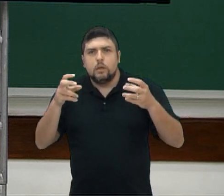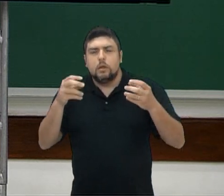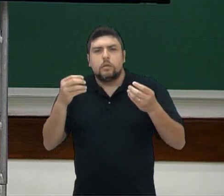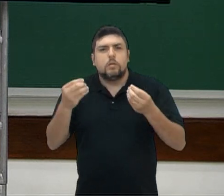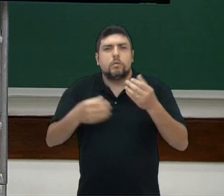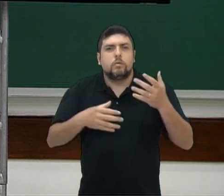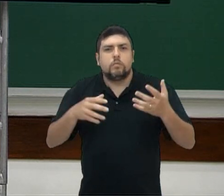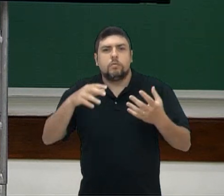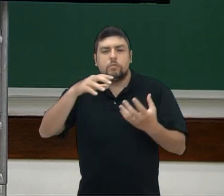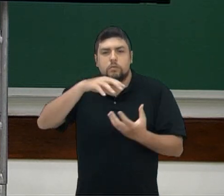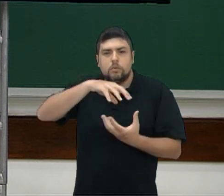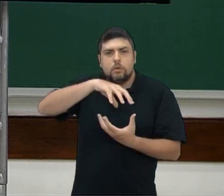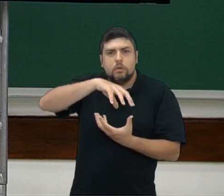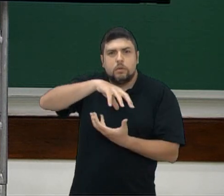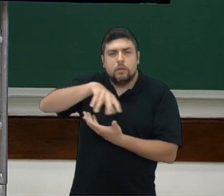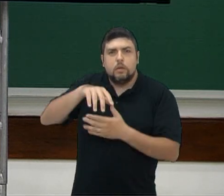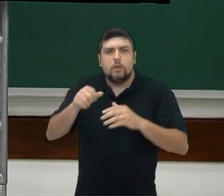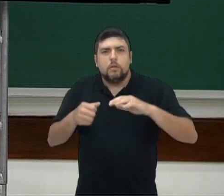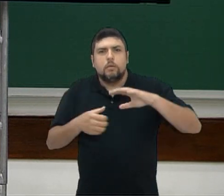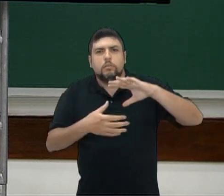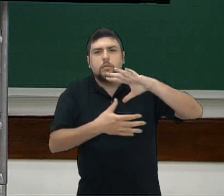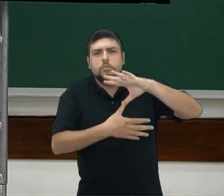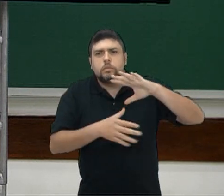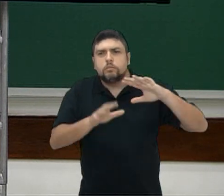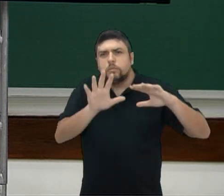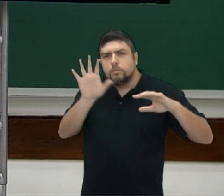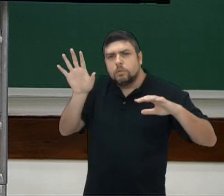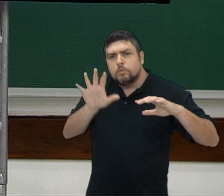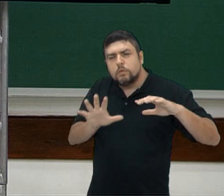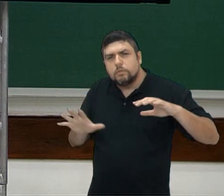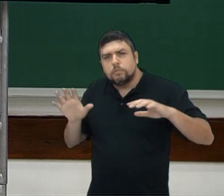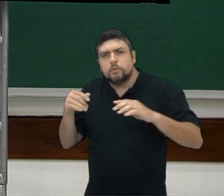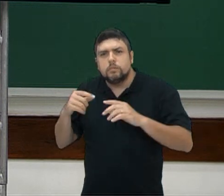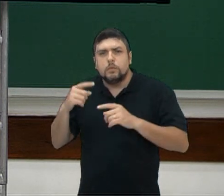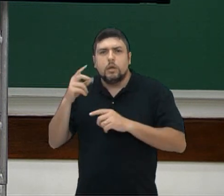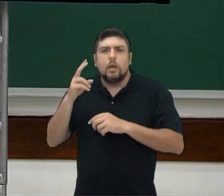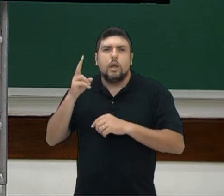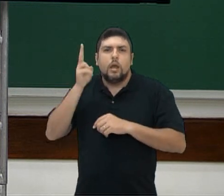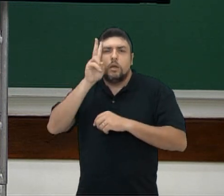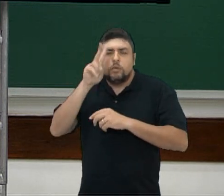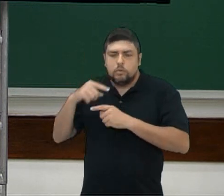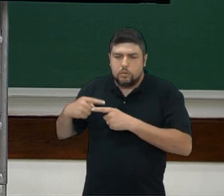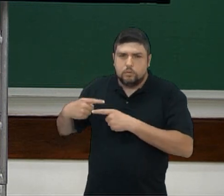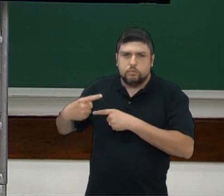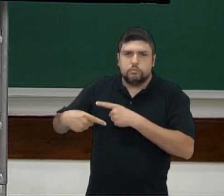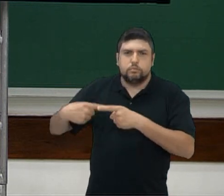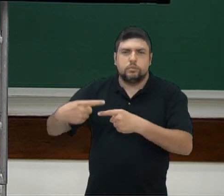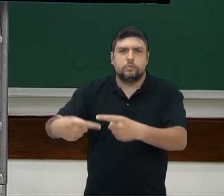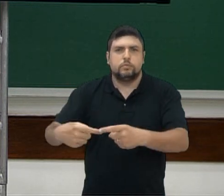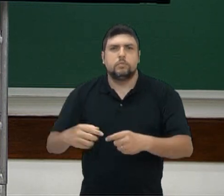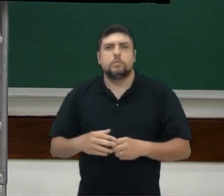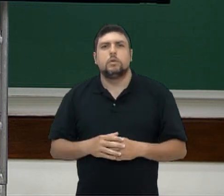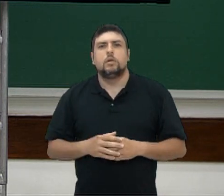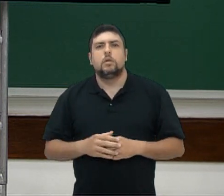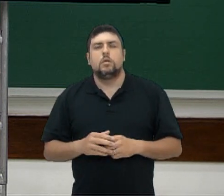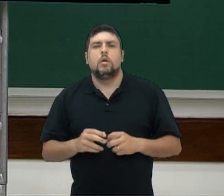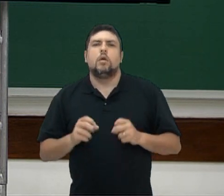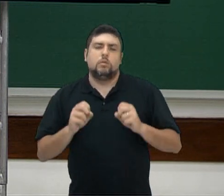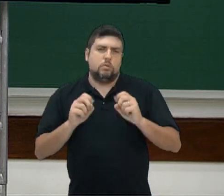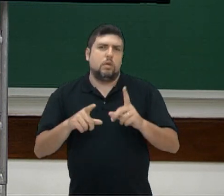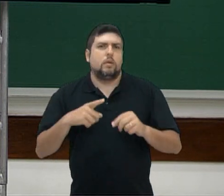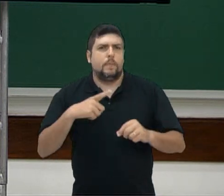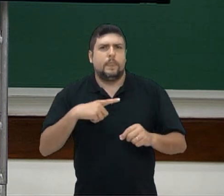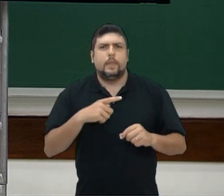você consegue estar tendo toda uma percepção de todo um desenvolvimento histórico. Lógico, não são todos os nomes que tem, porque